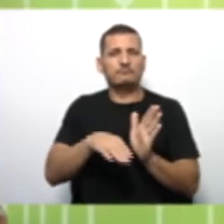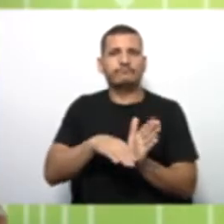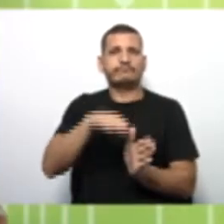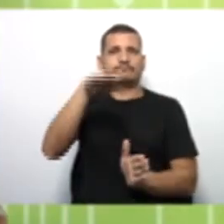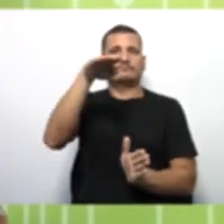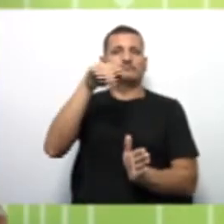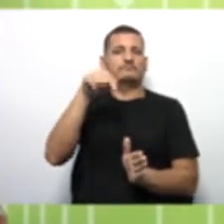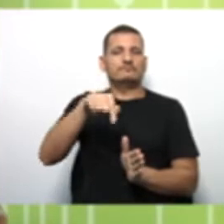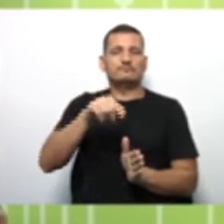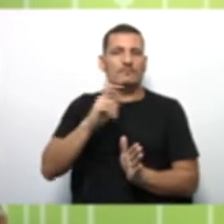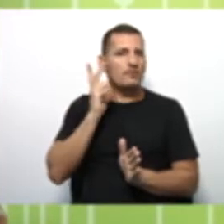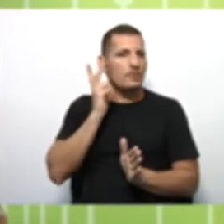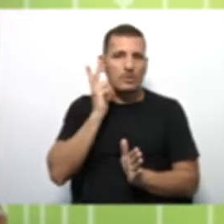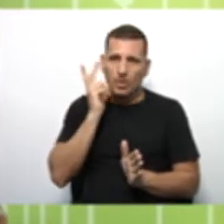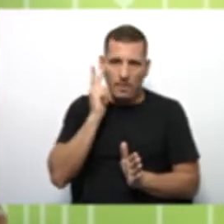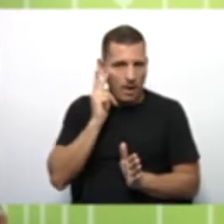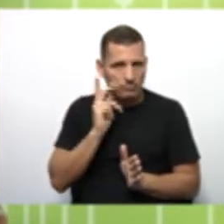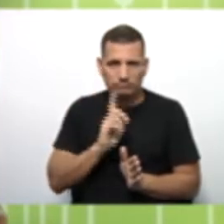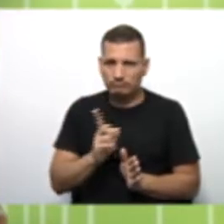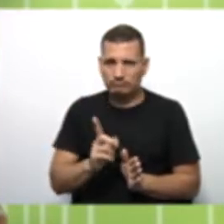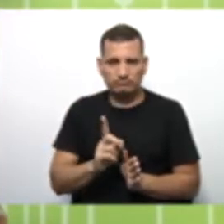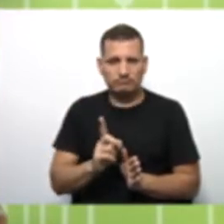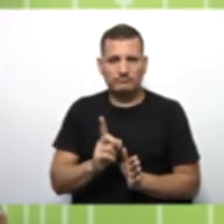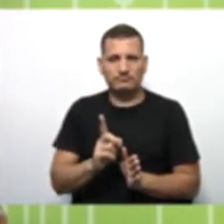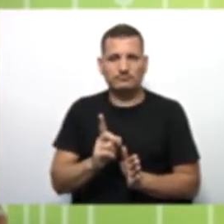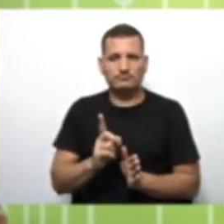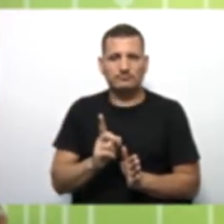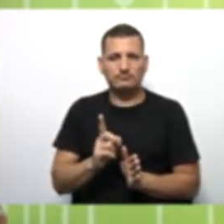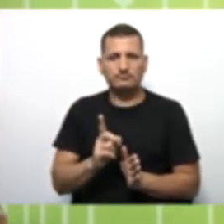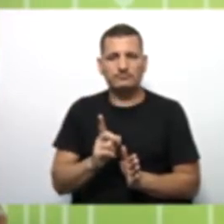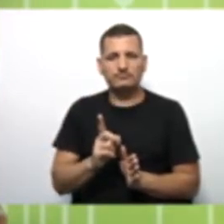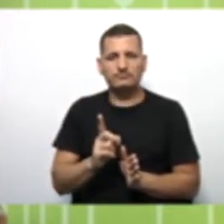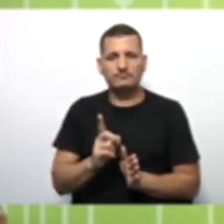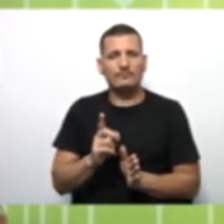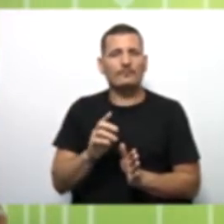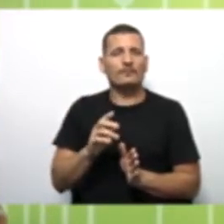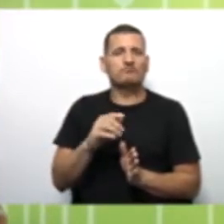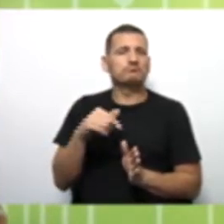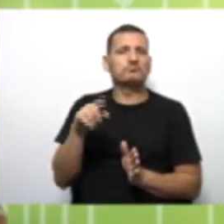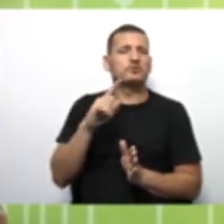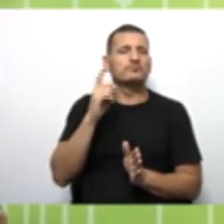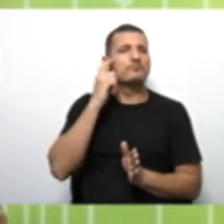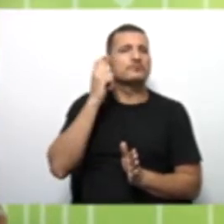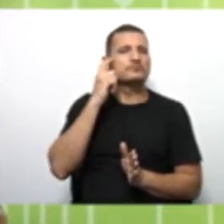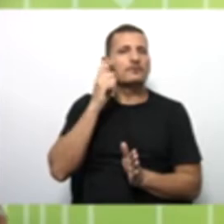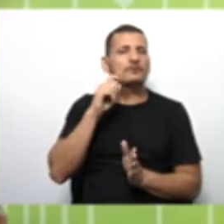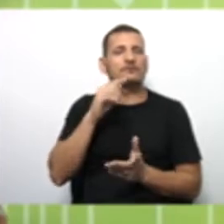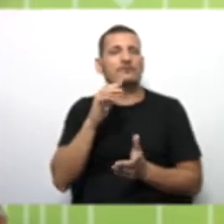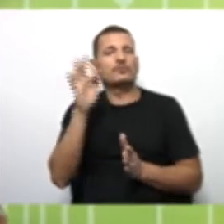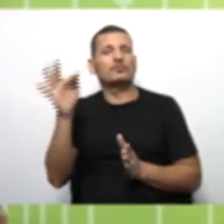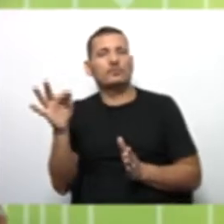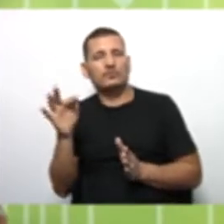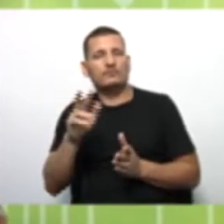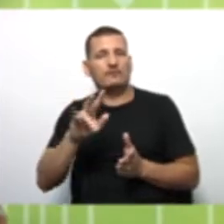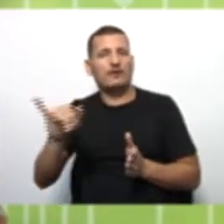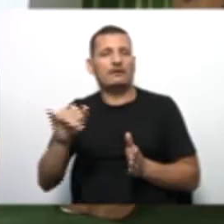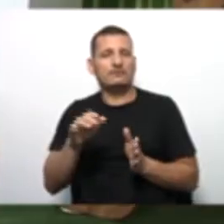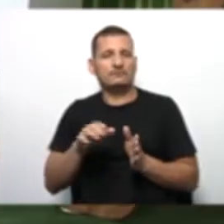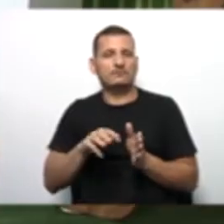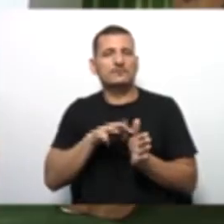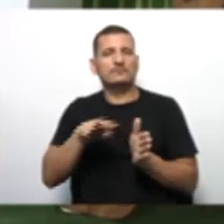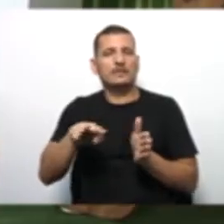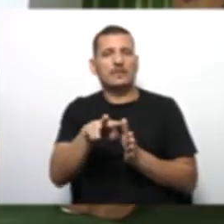muito comum. Não é isso, professor? Acho que ao menos não é algo que a gente prevê muito, né? A questão da enchente do Rio Madeira. Acontece